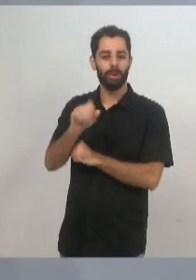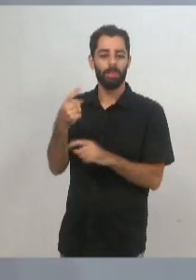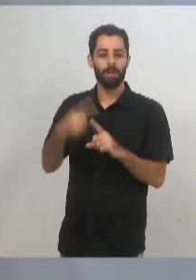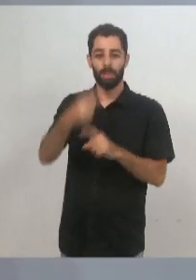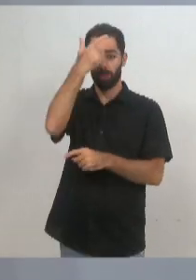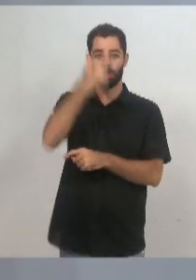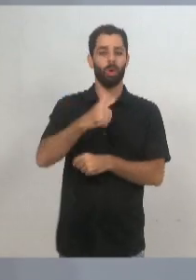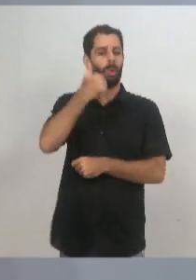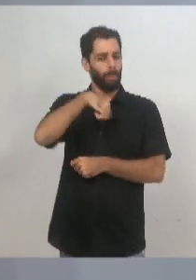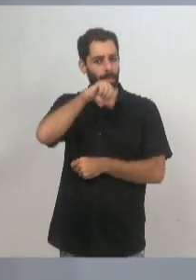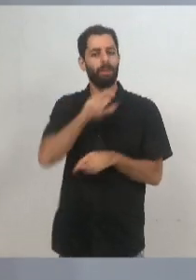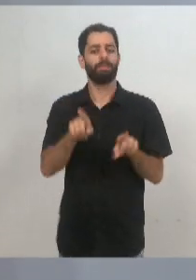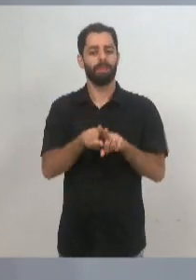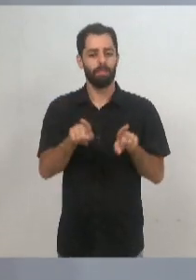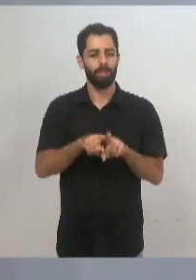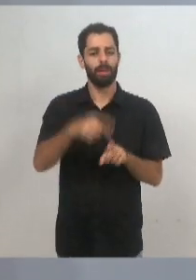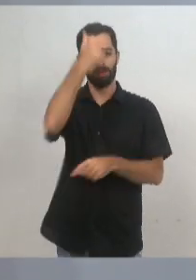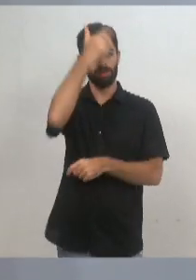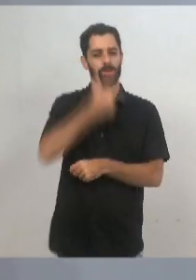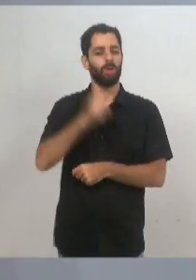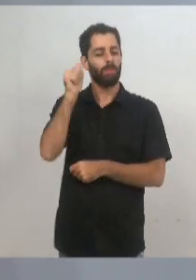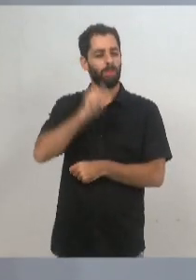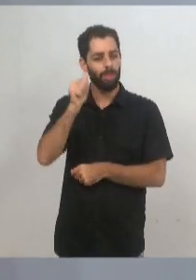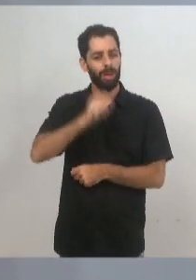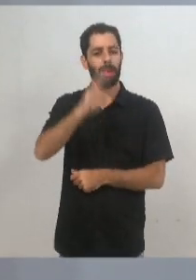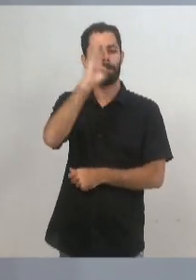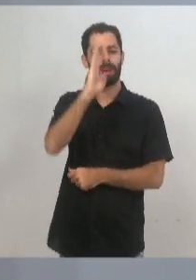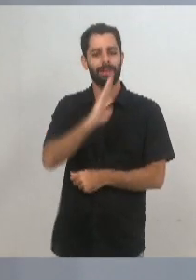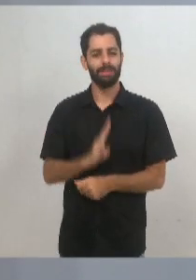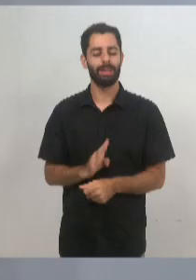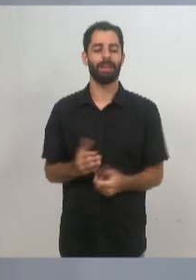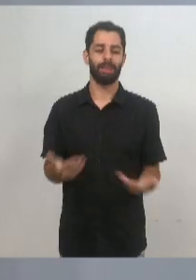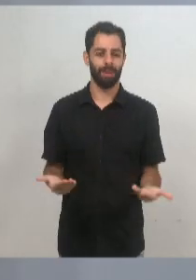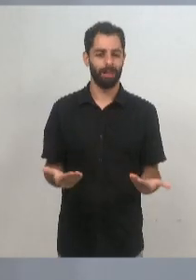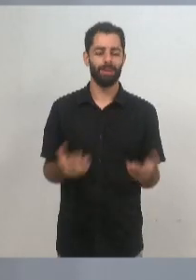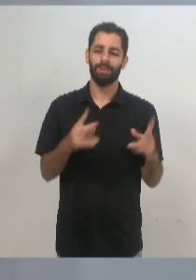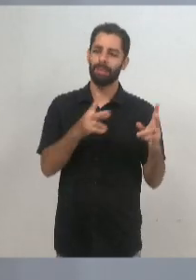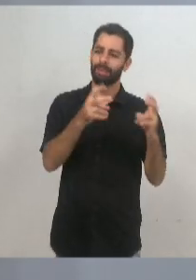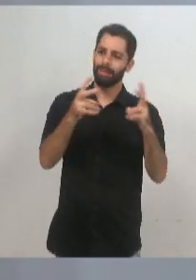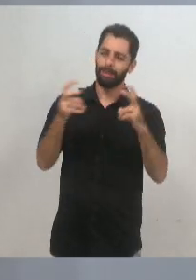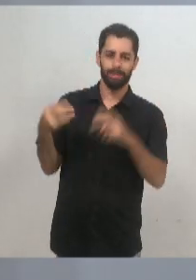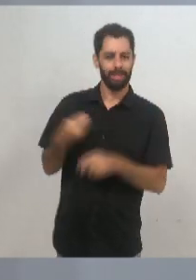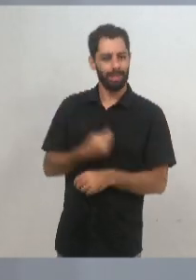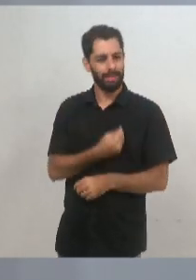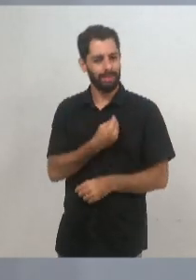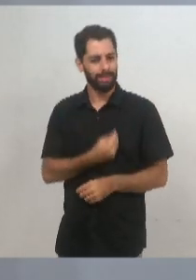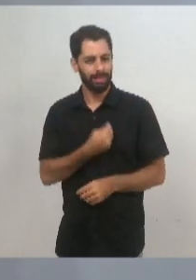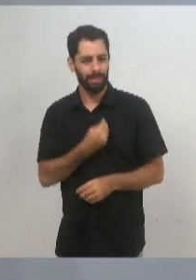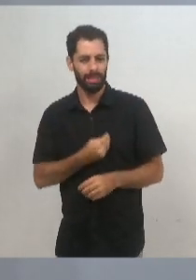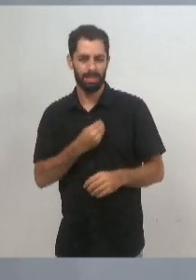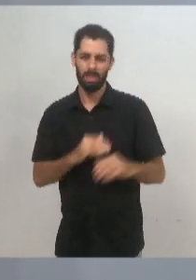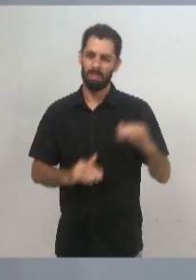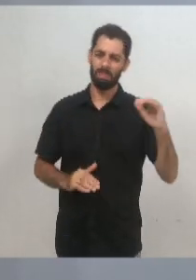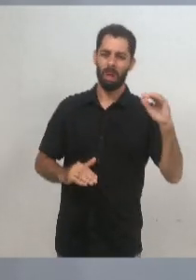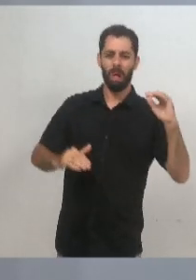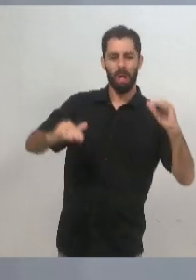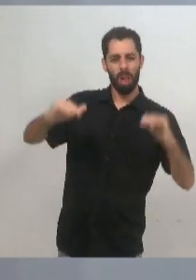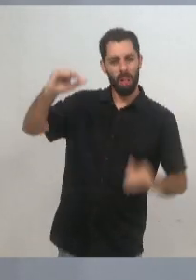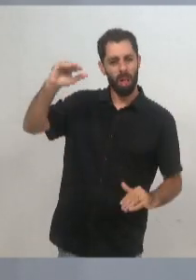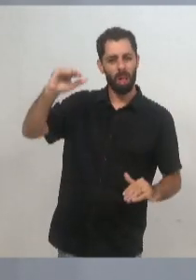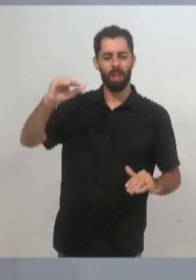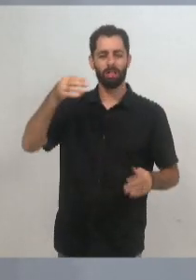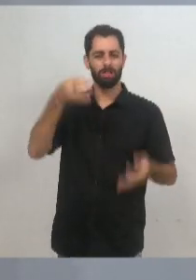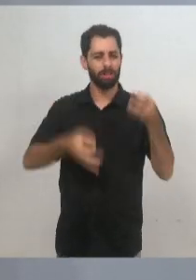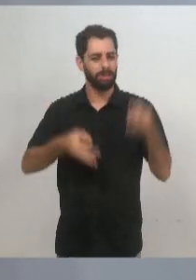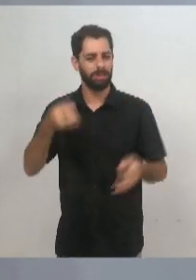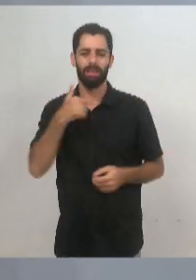mãe também, sou mulher brasileira e vejo que existem uma disparidade da forma que